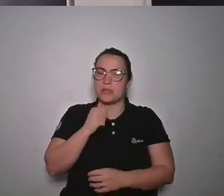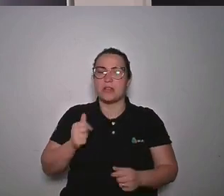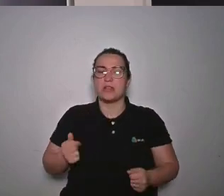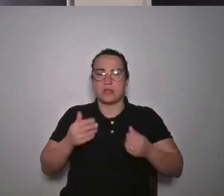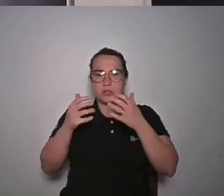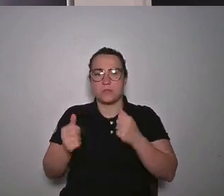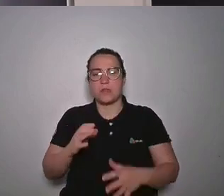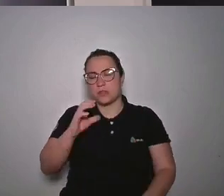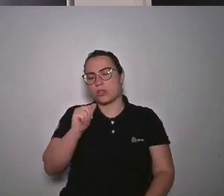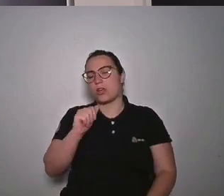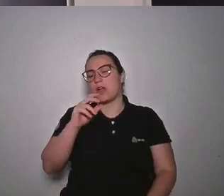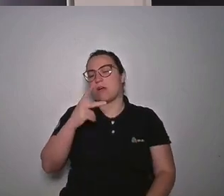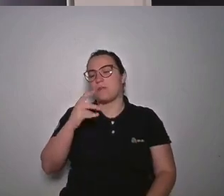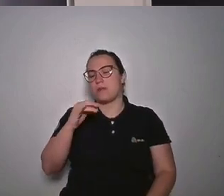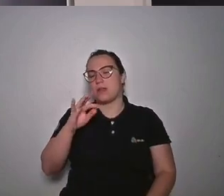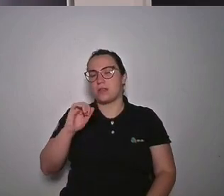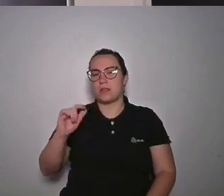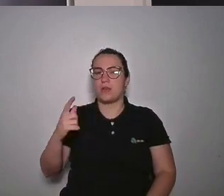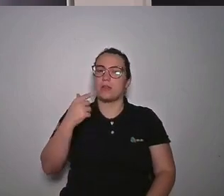capital,